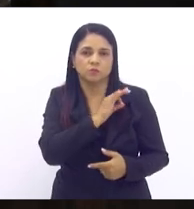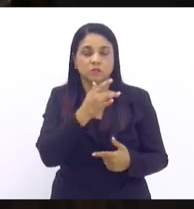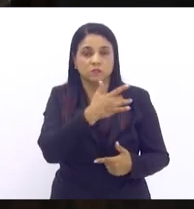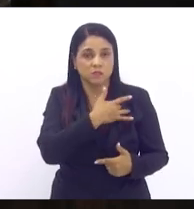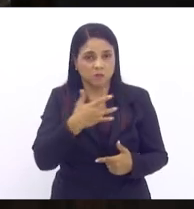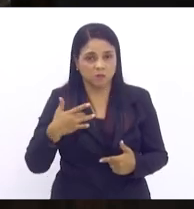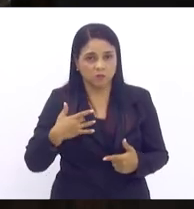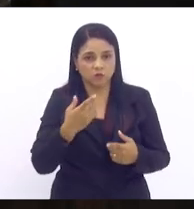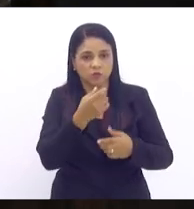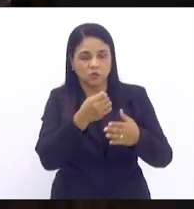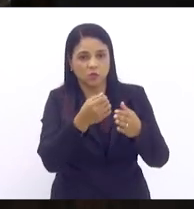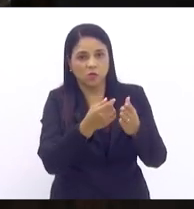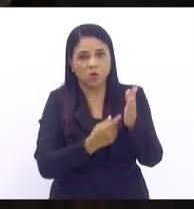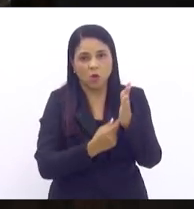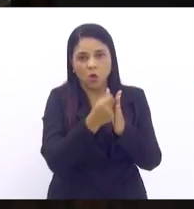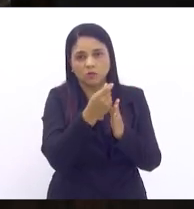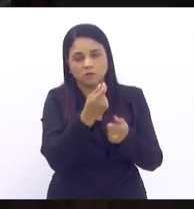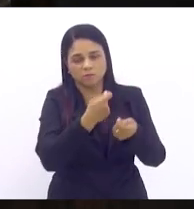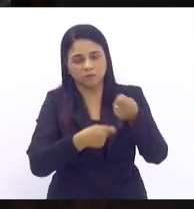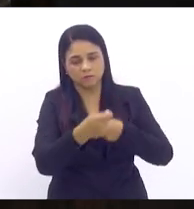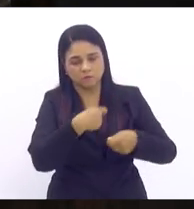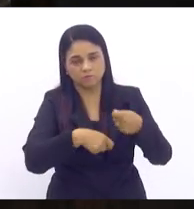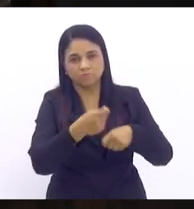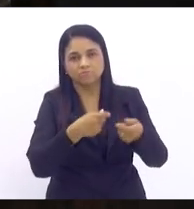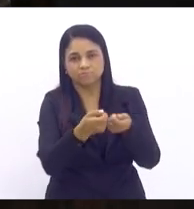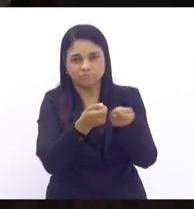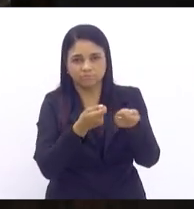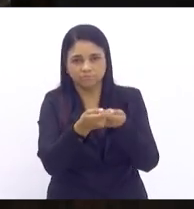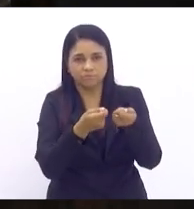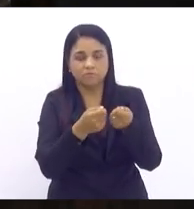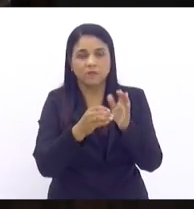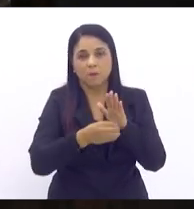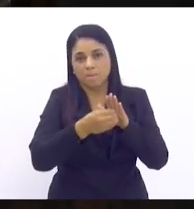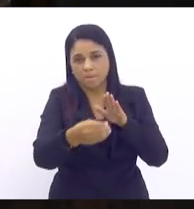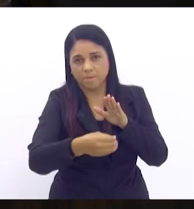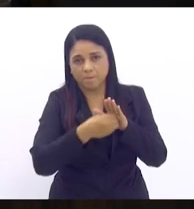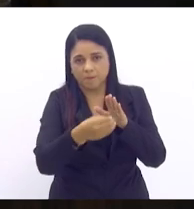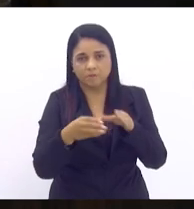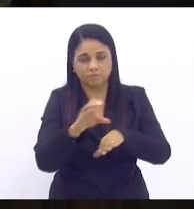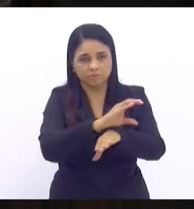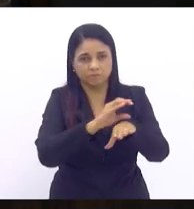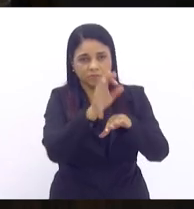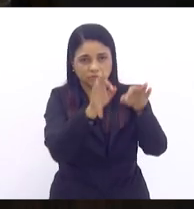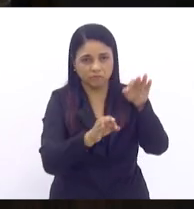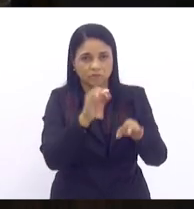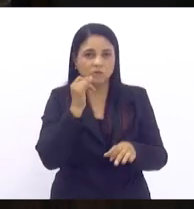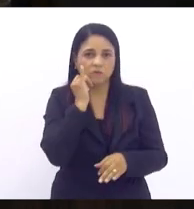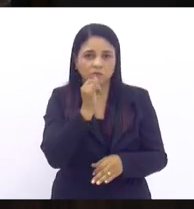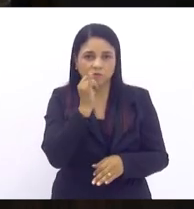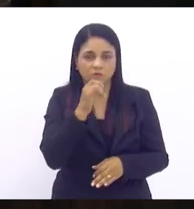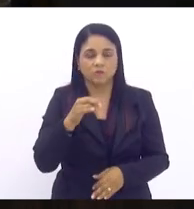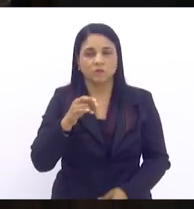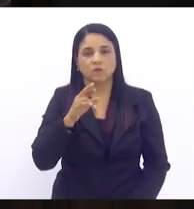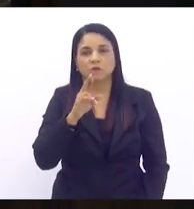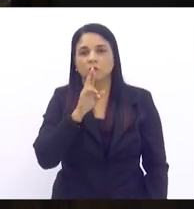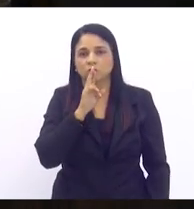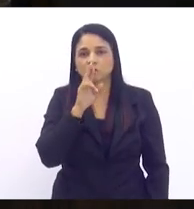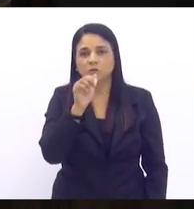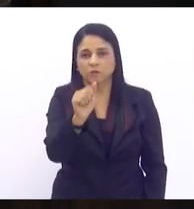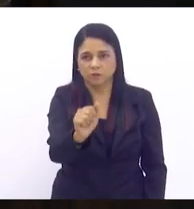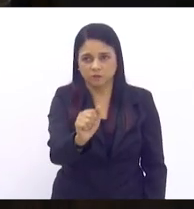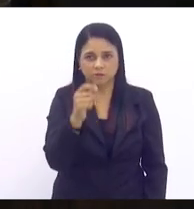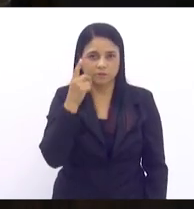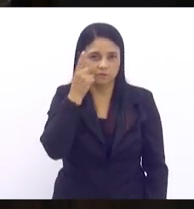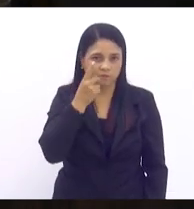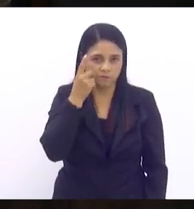Saúde, Orçamento, Finanças, Fiscalização Financeira e Controle. Para emitir parecer pela Constituição e Justiça, deputado Rodrigo Amorim.